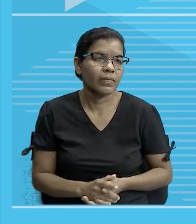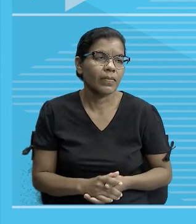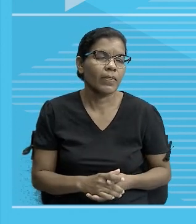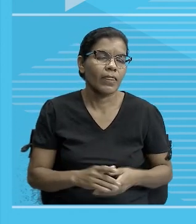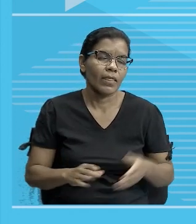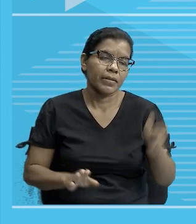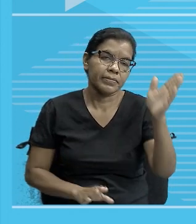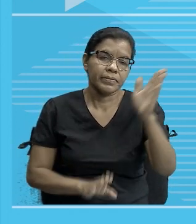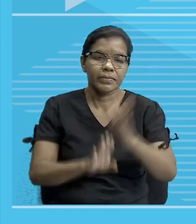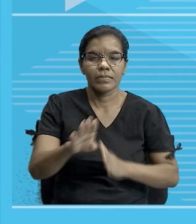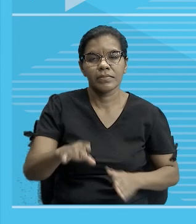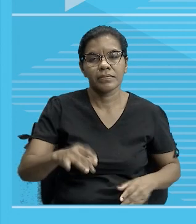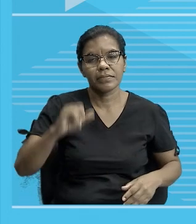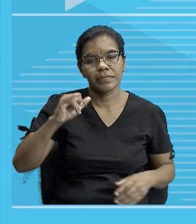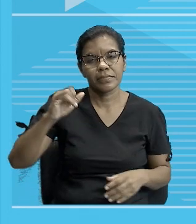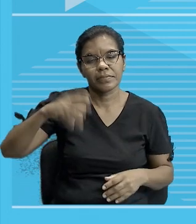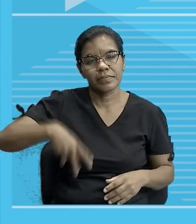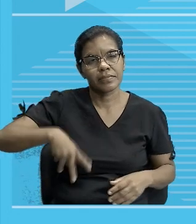impopularidade.